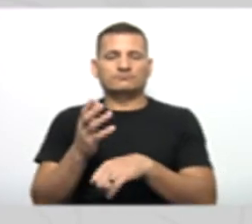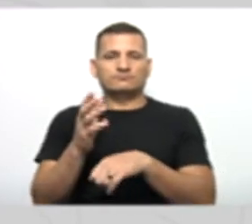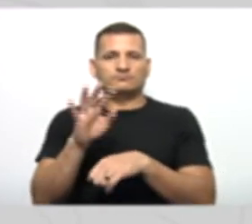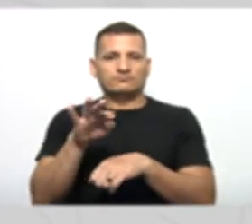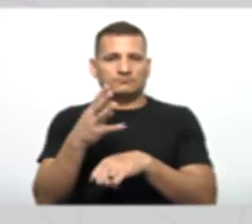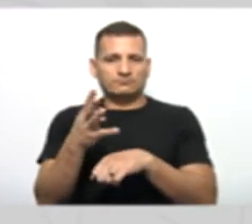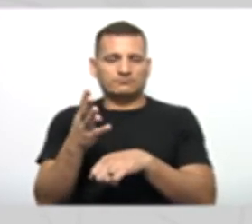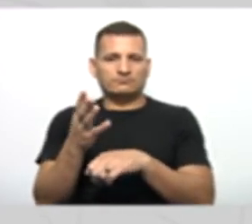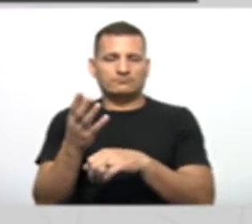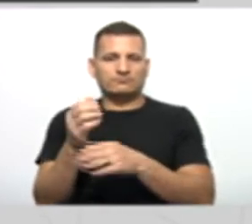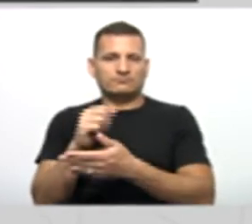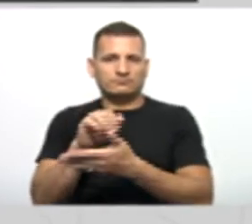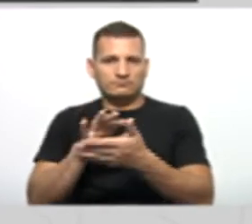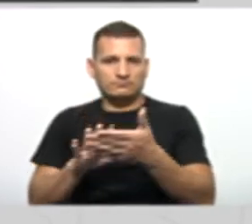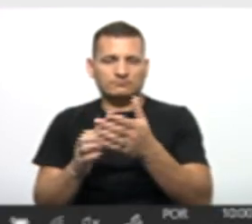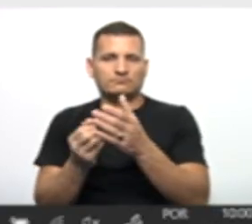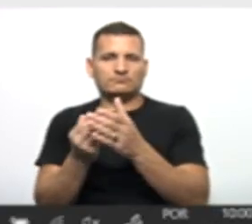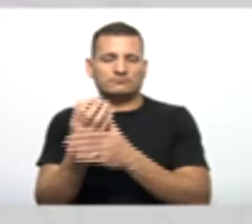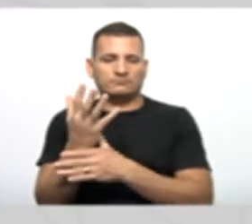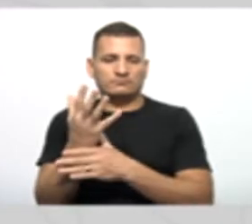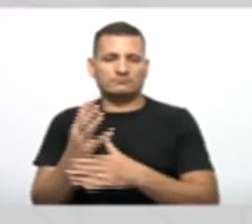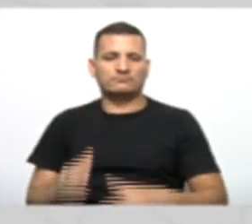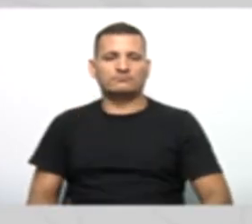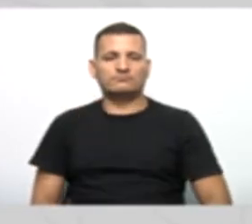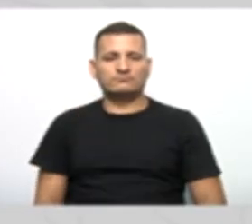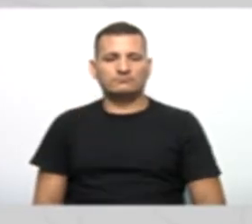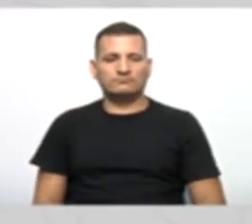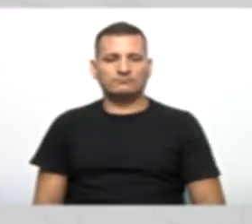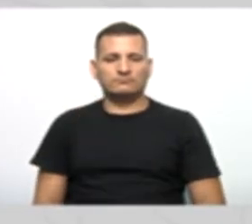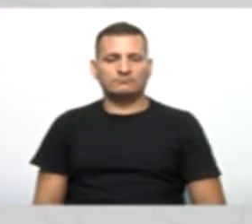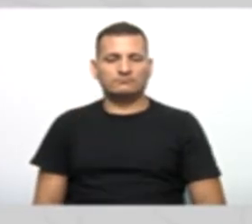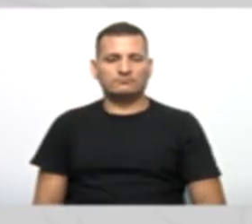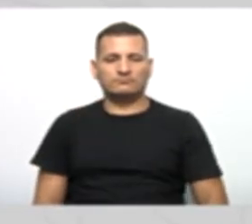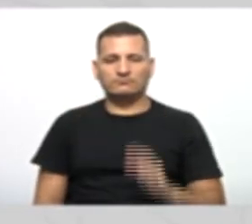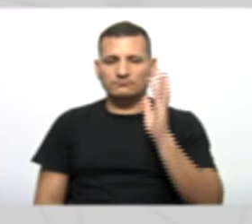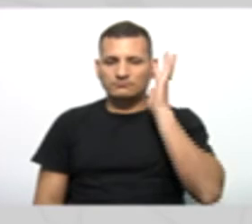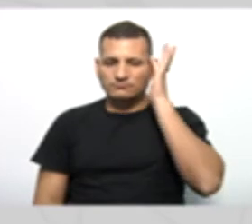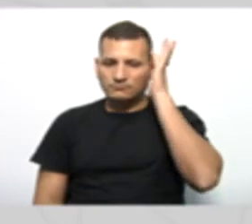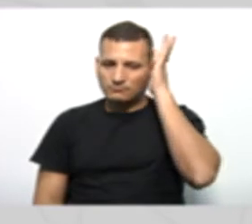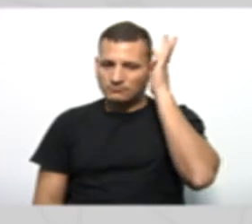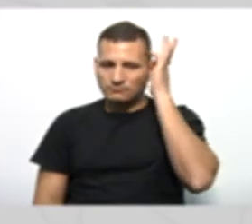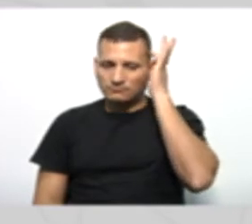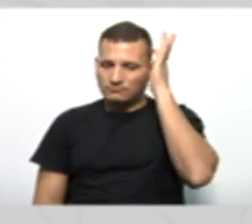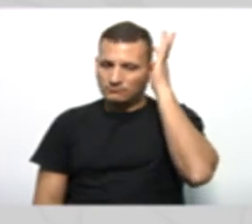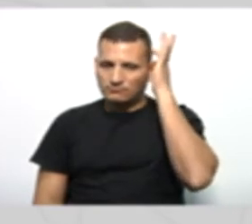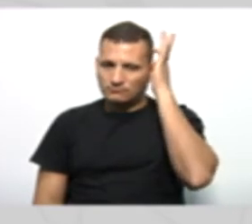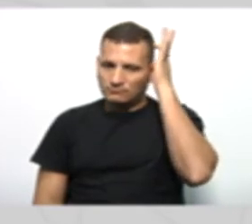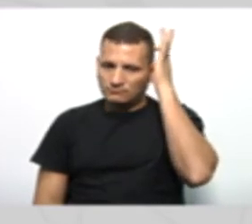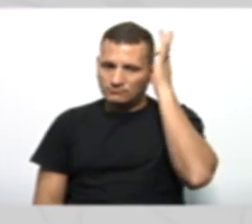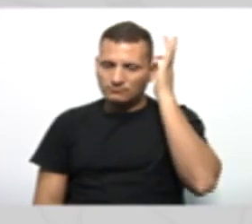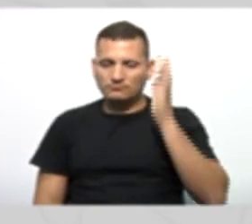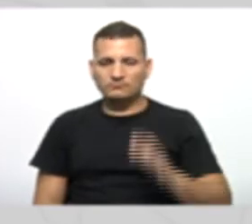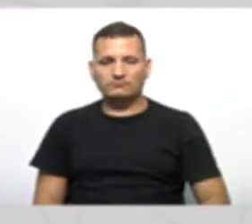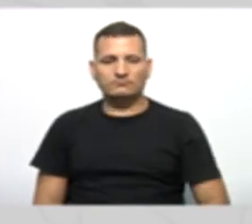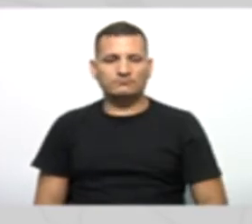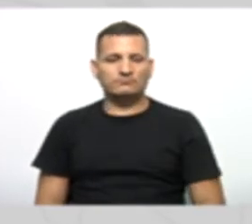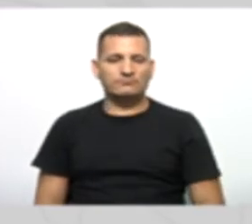tarefas. Então também observem que nós vamos criar aqui ela do tipo inteiro, not